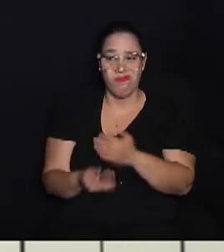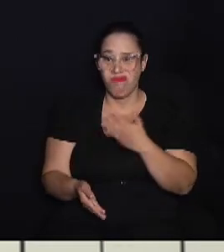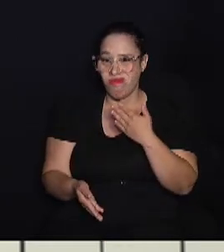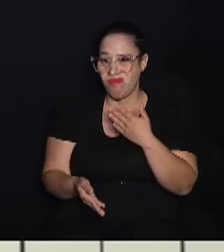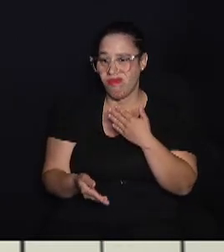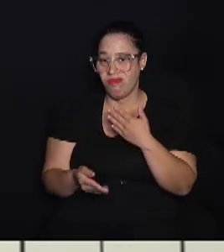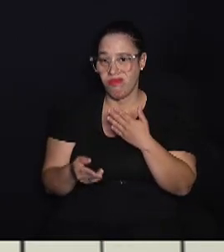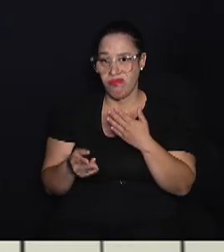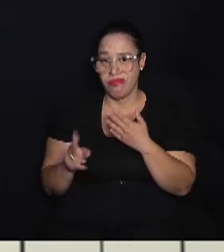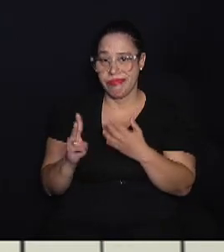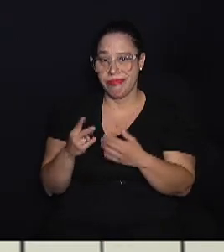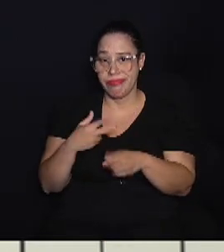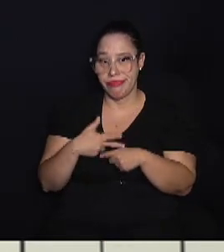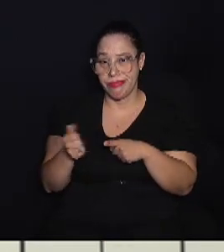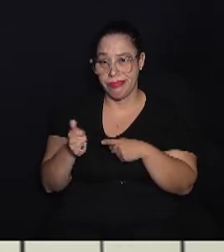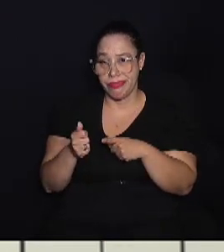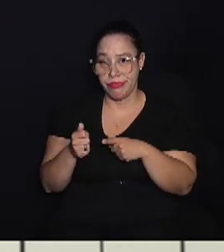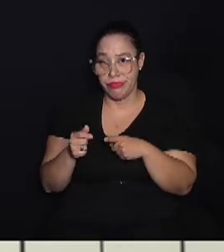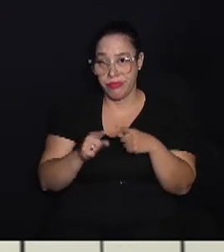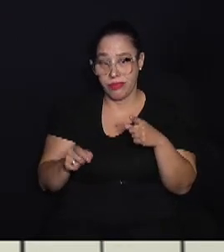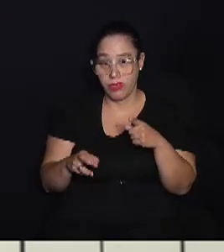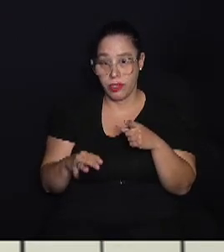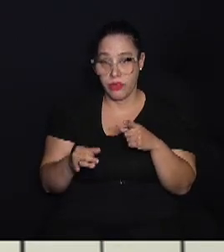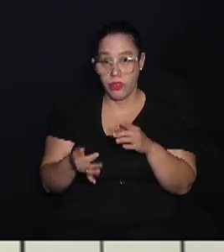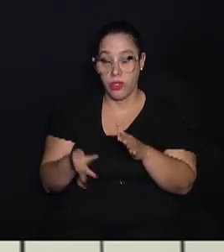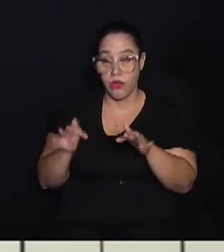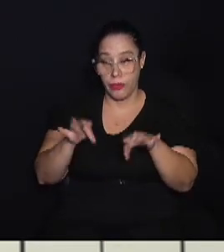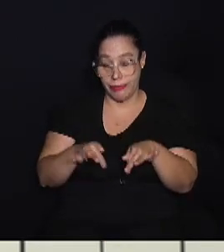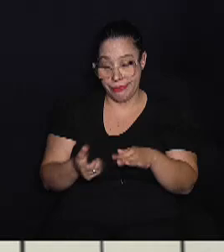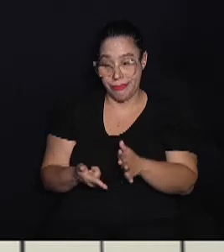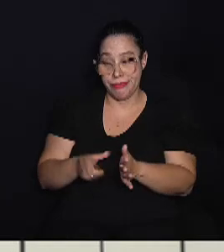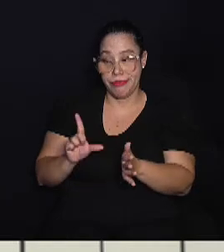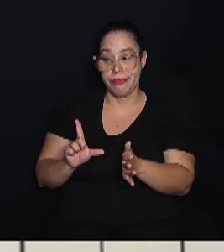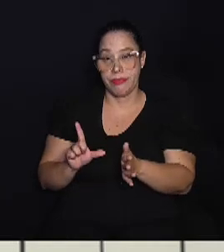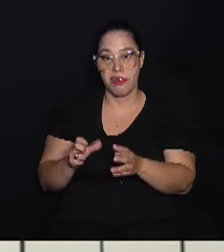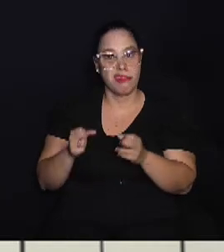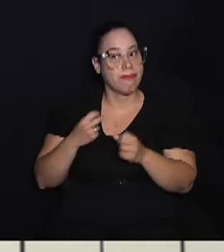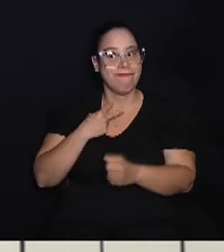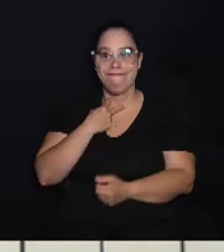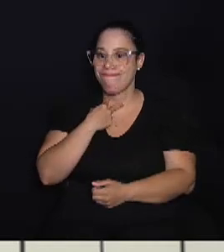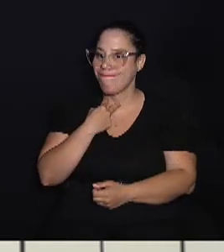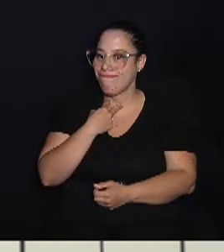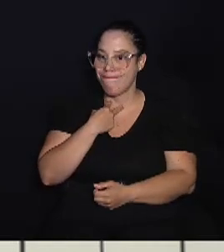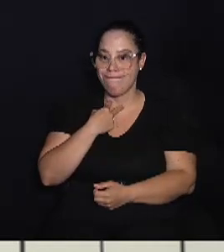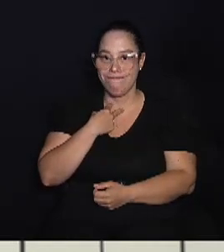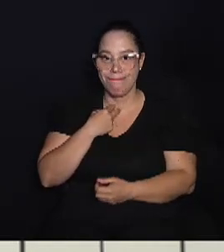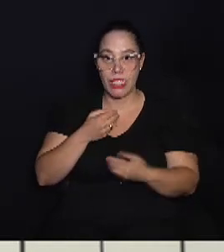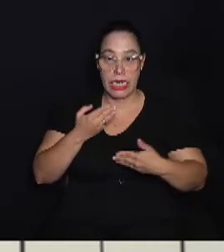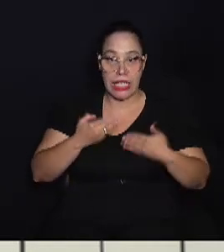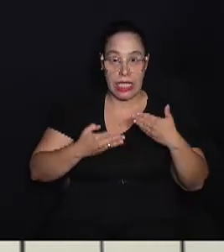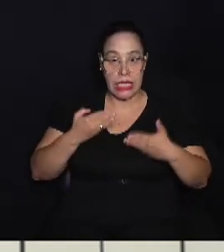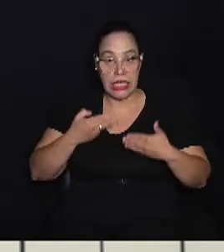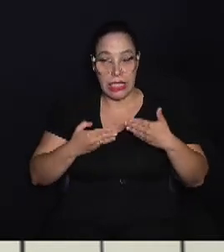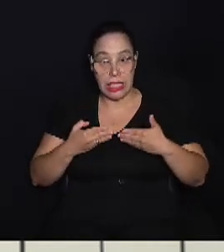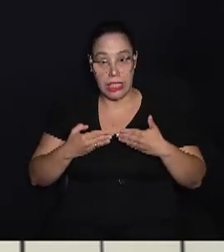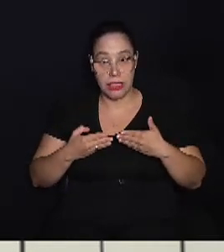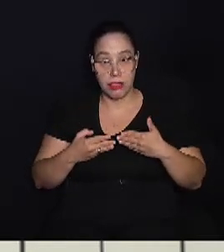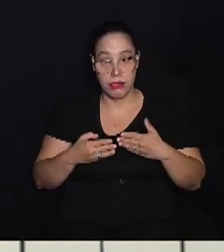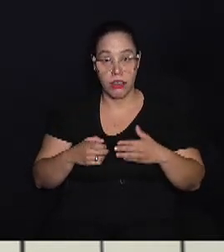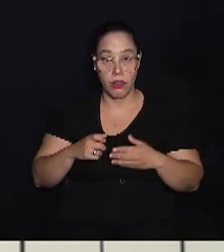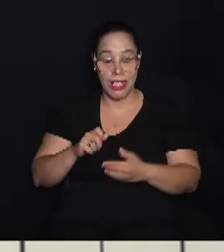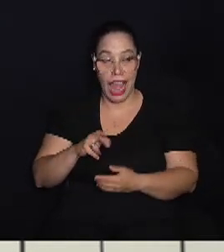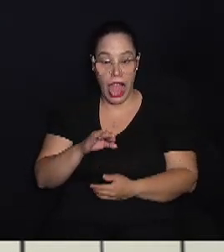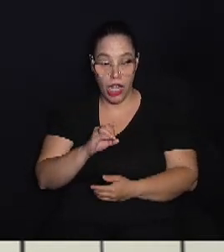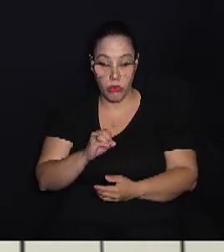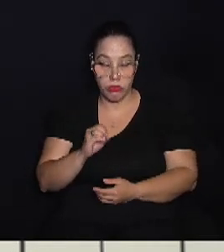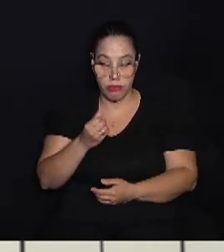Brasileiro e entrou na zona de rebaixamento na última rodada. Não pode mais negociar com tropeços. O Galo está